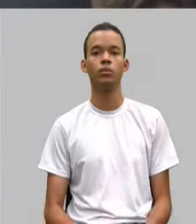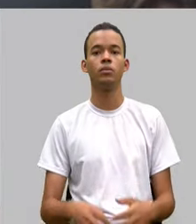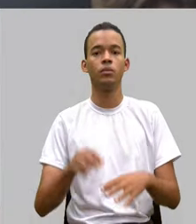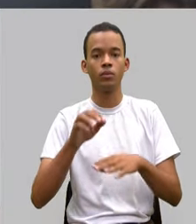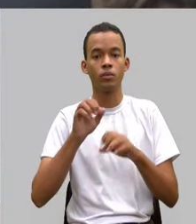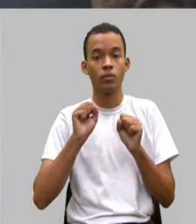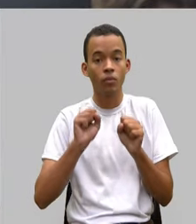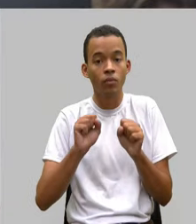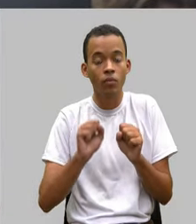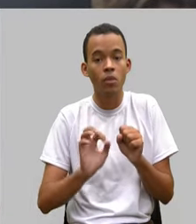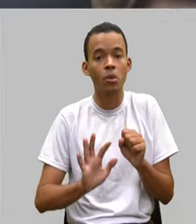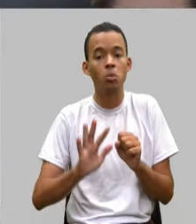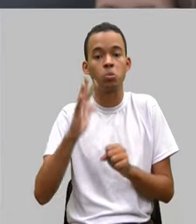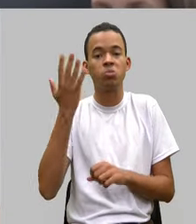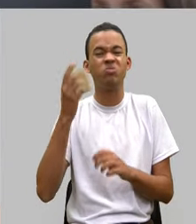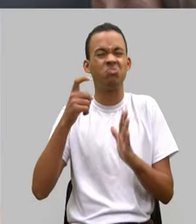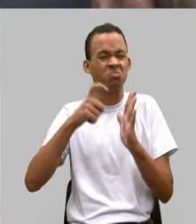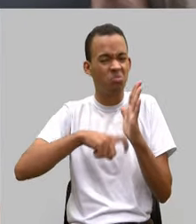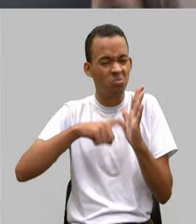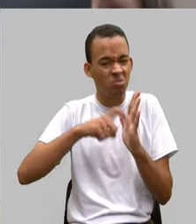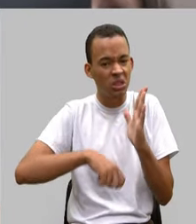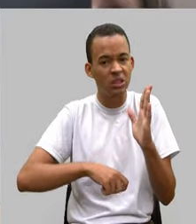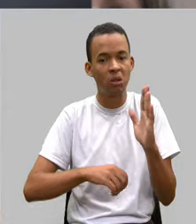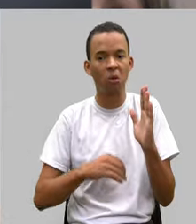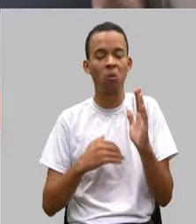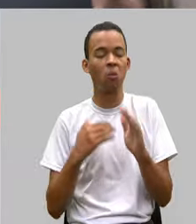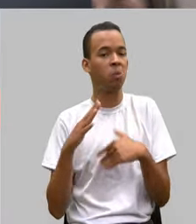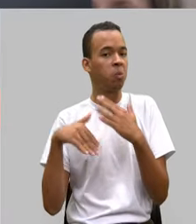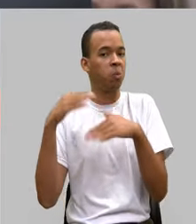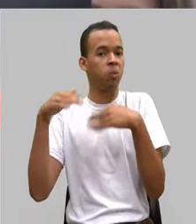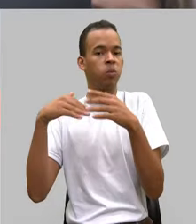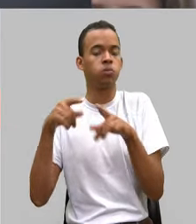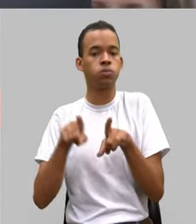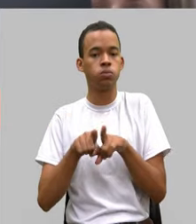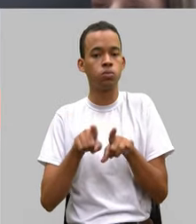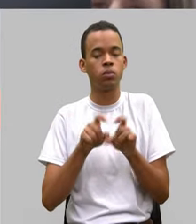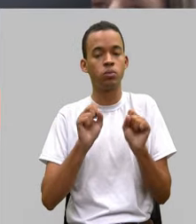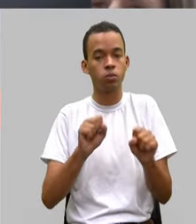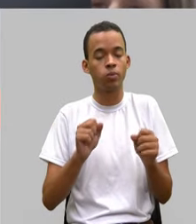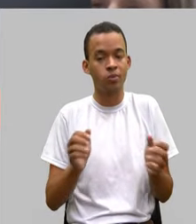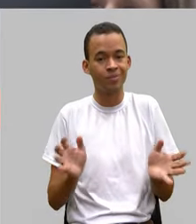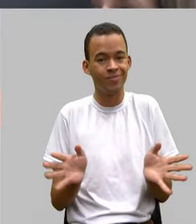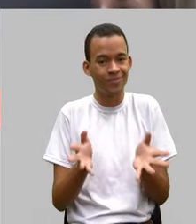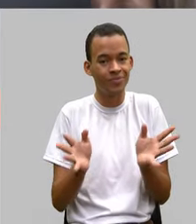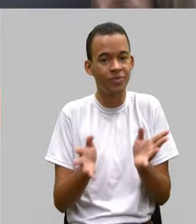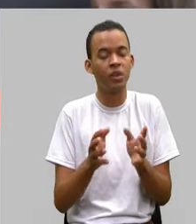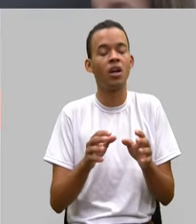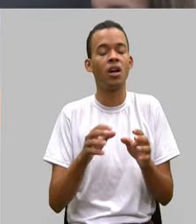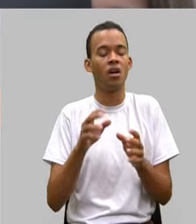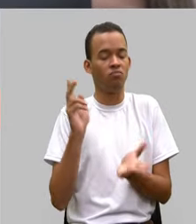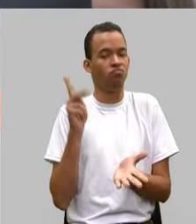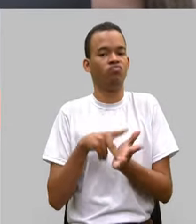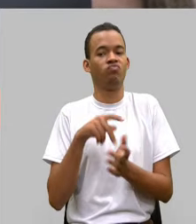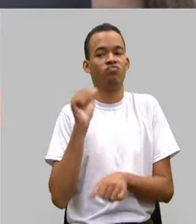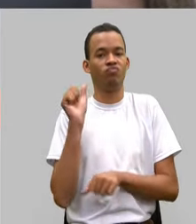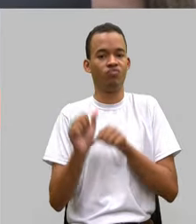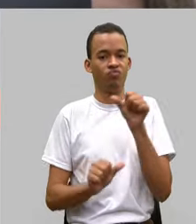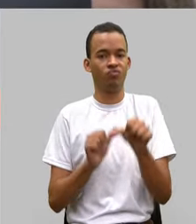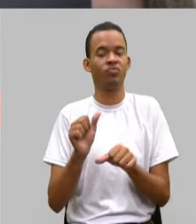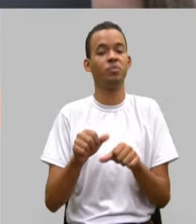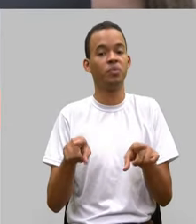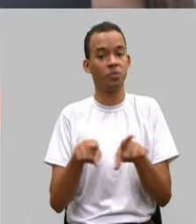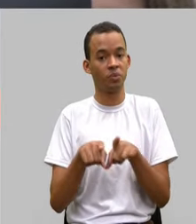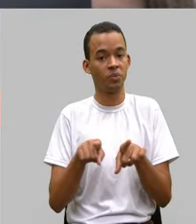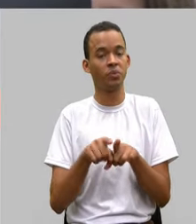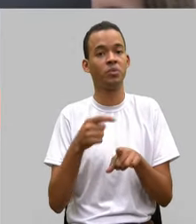muitos impostos esse estado pode de fato uma real mudança eu digo isso e para fechar de